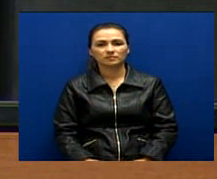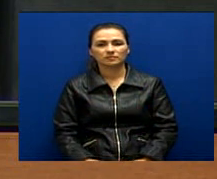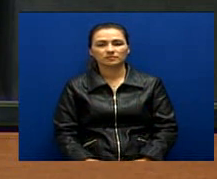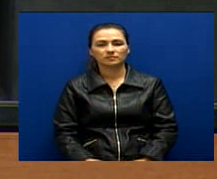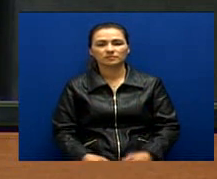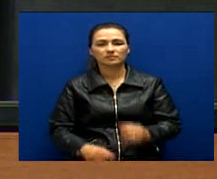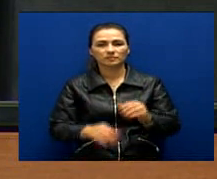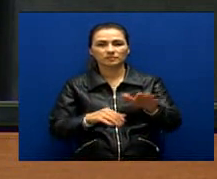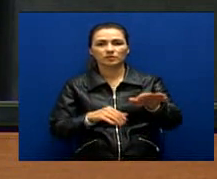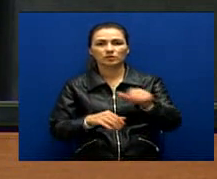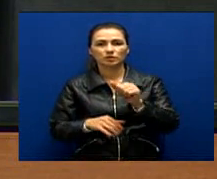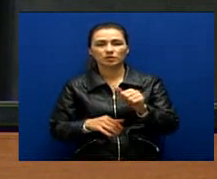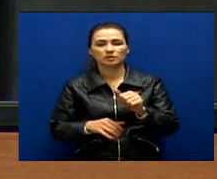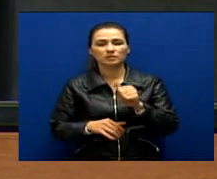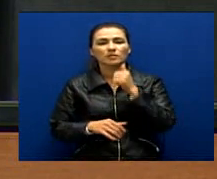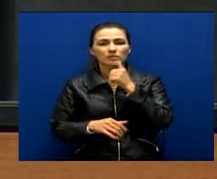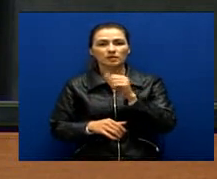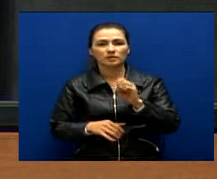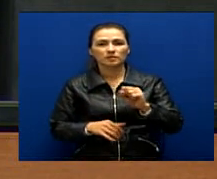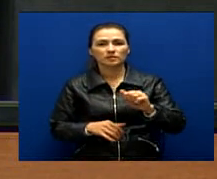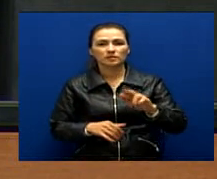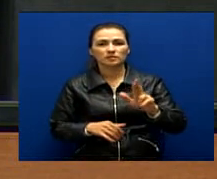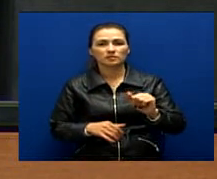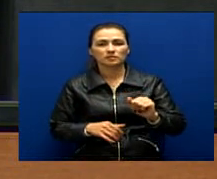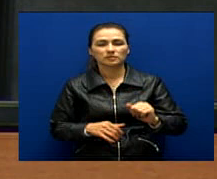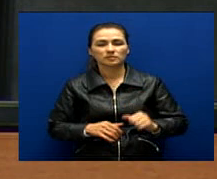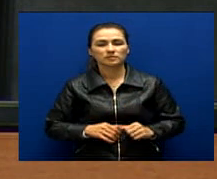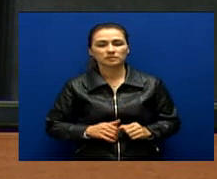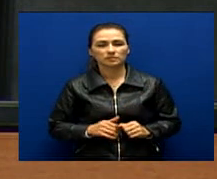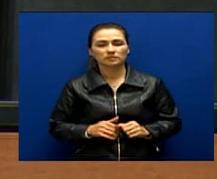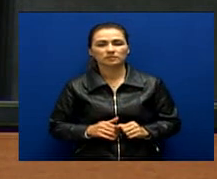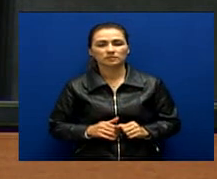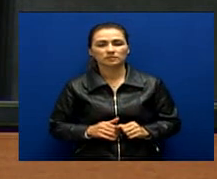passar em uma